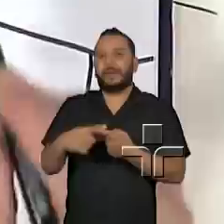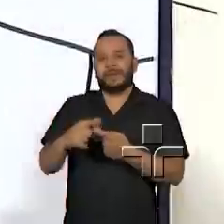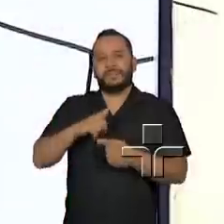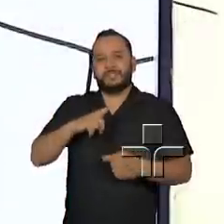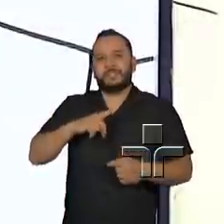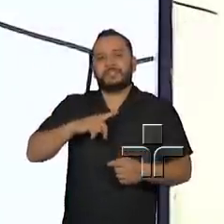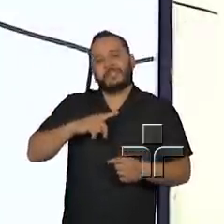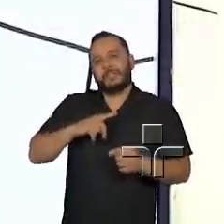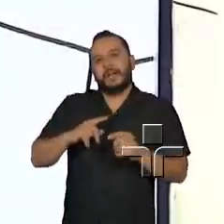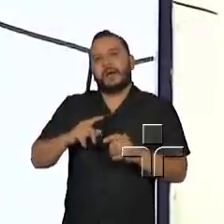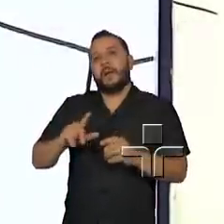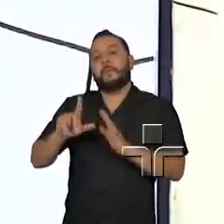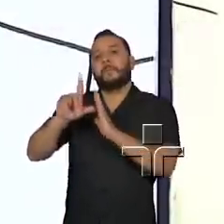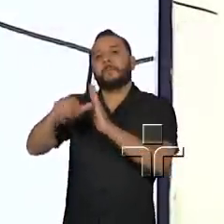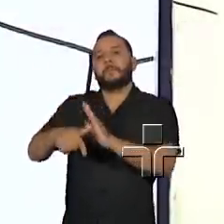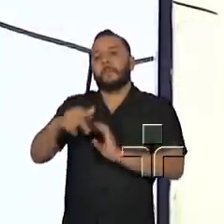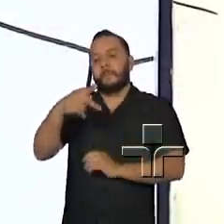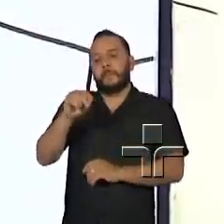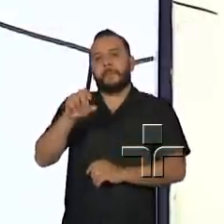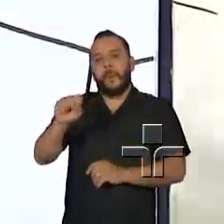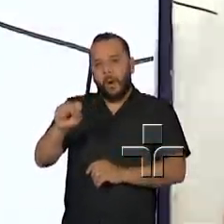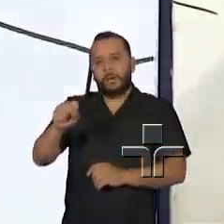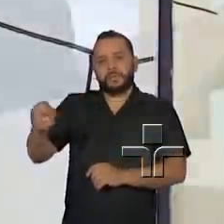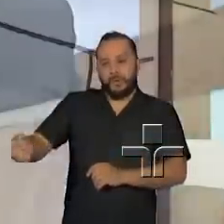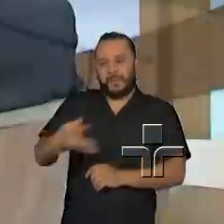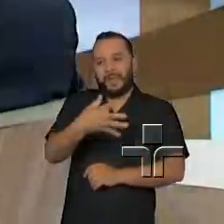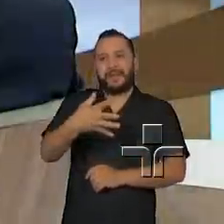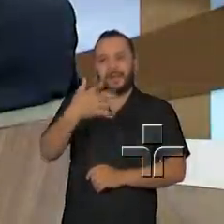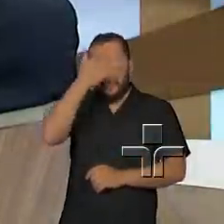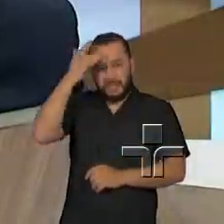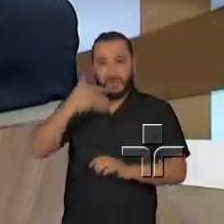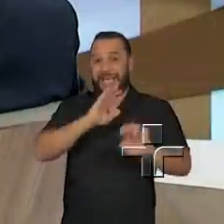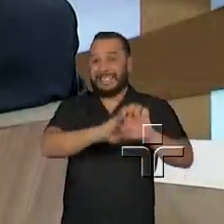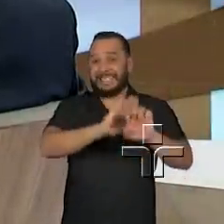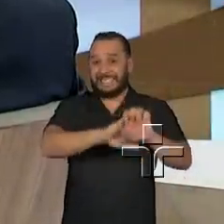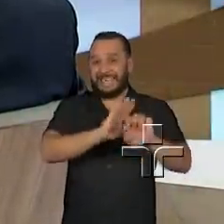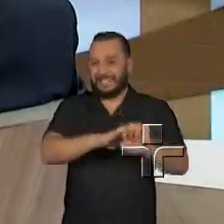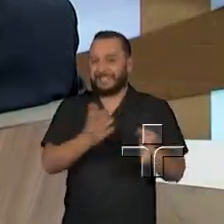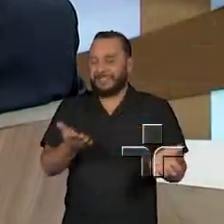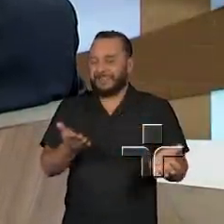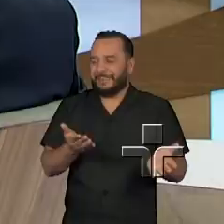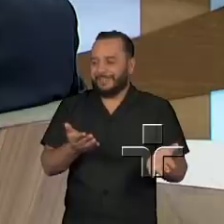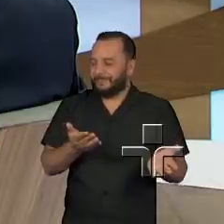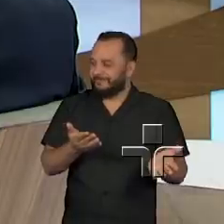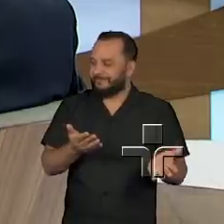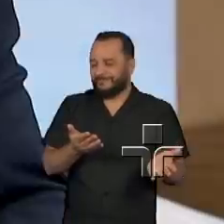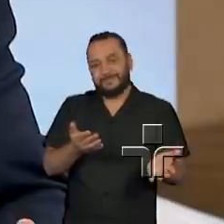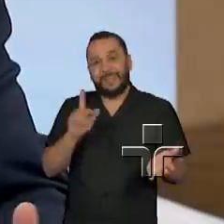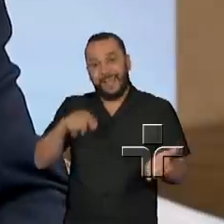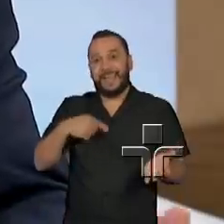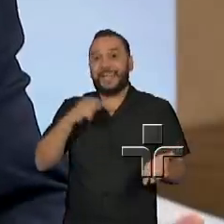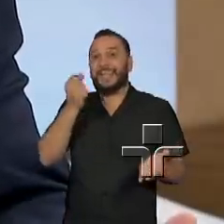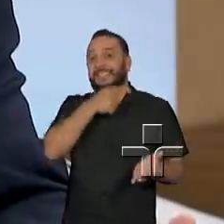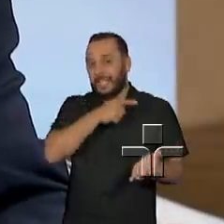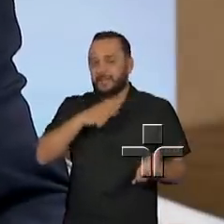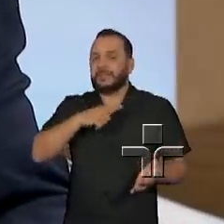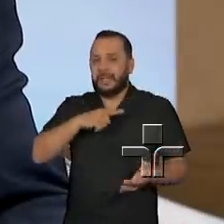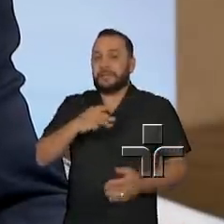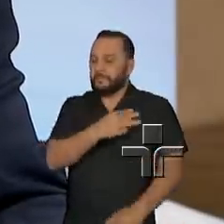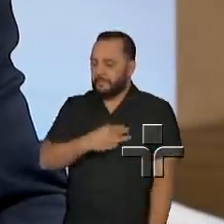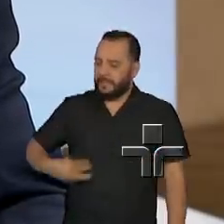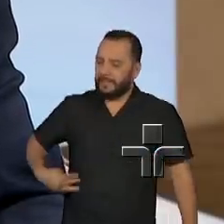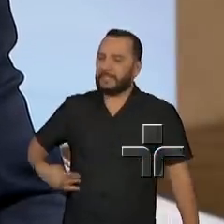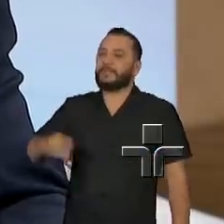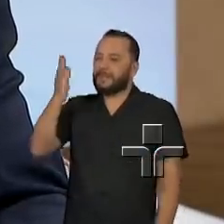era o pessoal bem à esquerda. Foucault, Deleuze, entendeu? Pois é. É muito engraçado. Mas, enfim, a gente tem um ministro que sabe que a